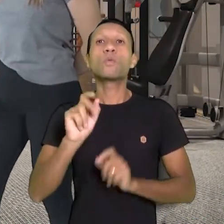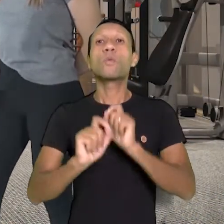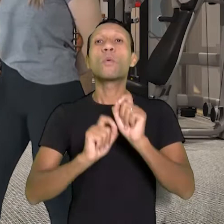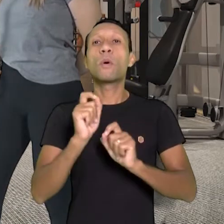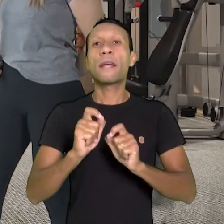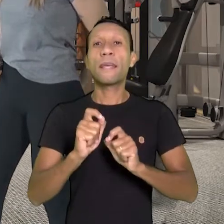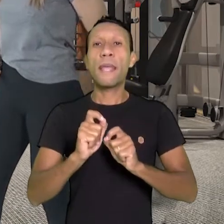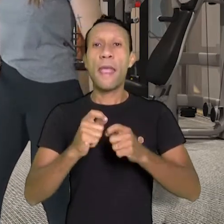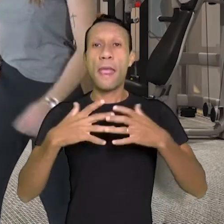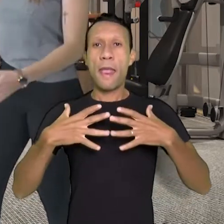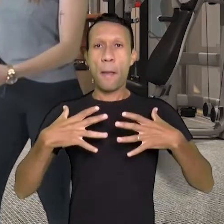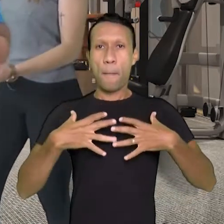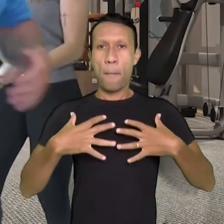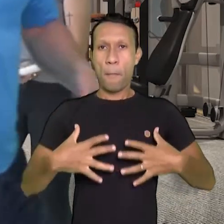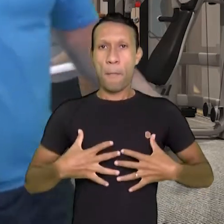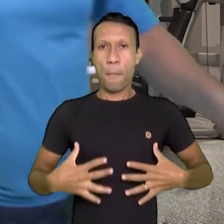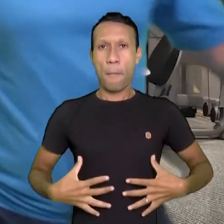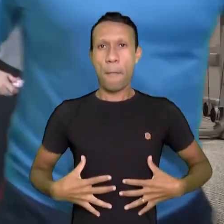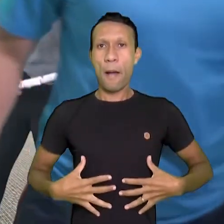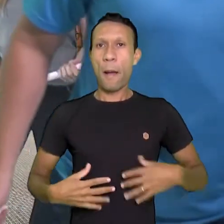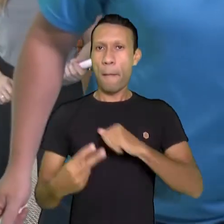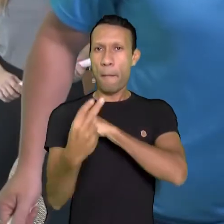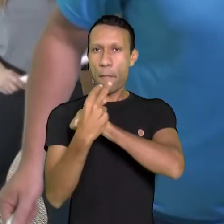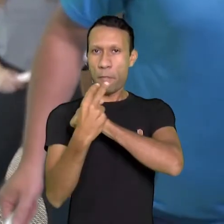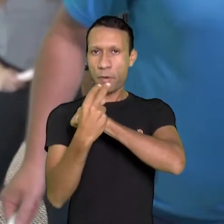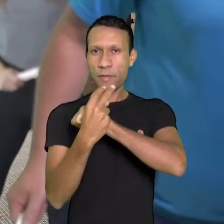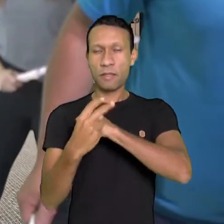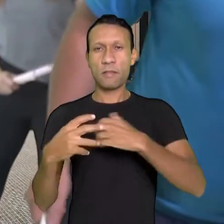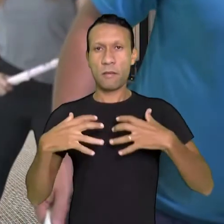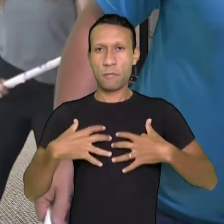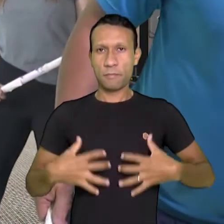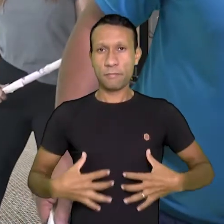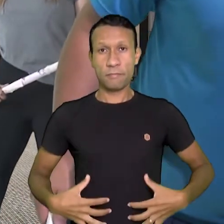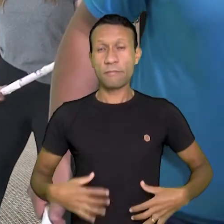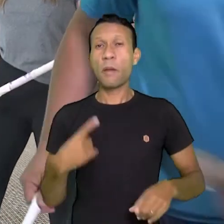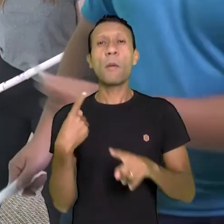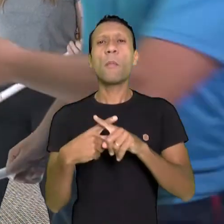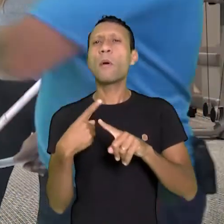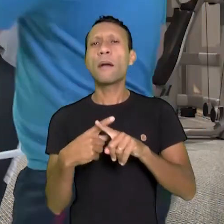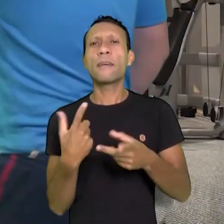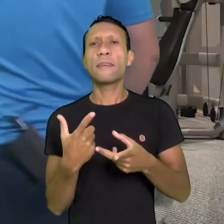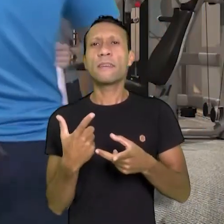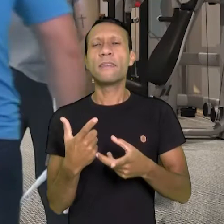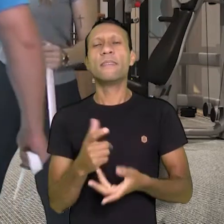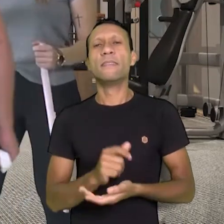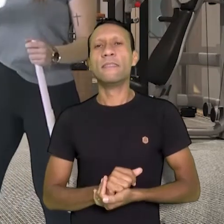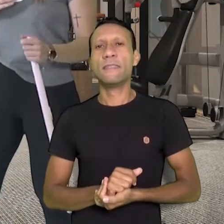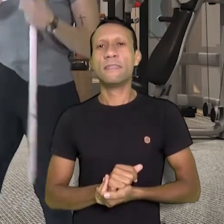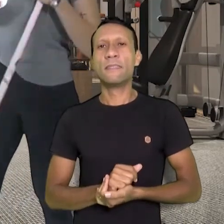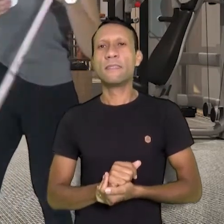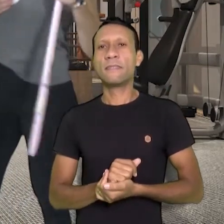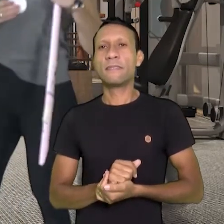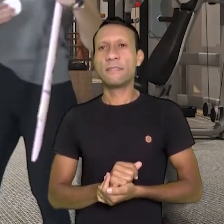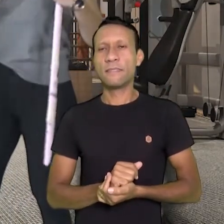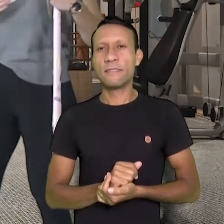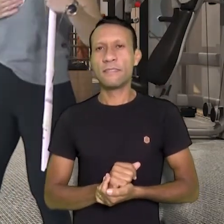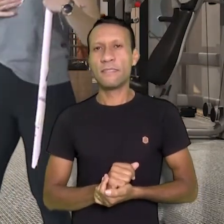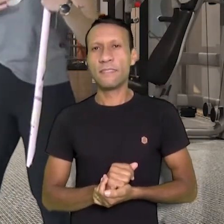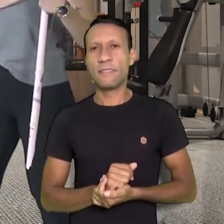colete a gente vai colar um alvo então vai tentar acertar nele é um cavalo